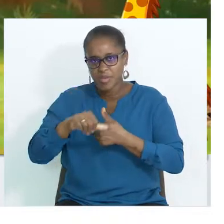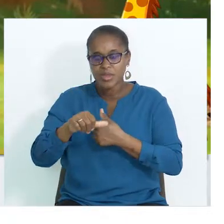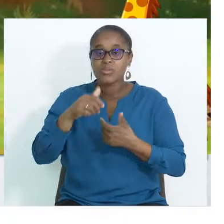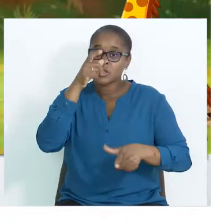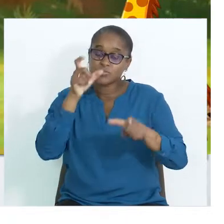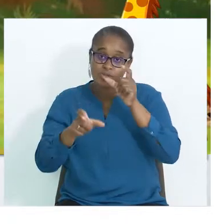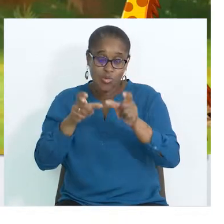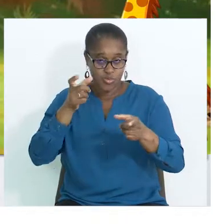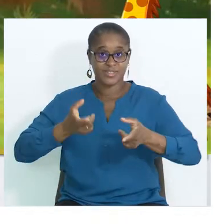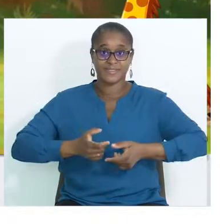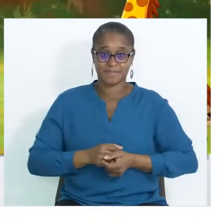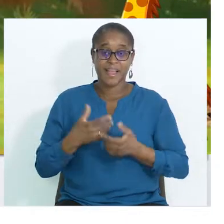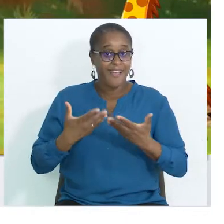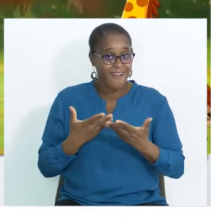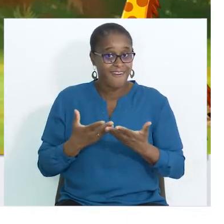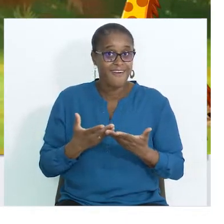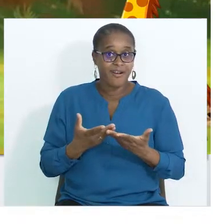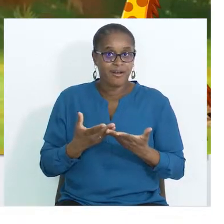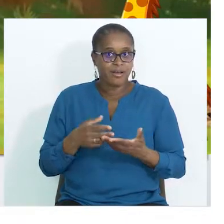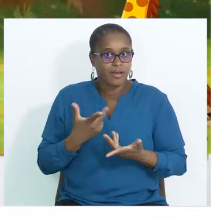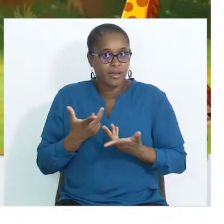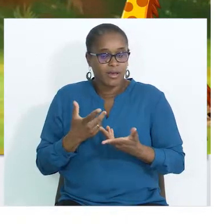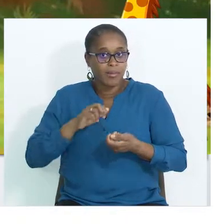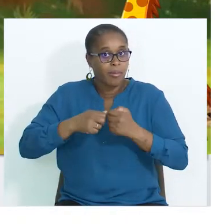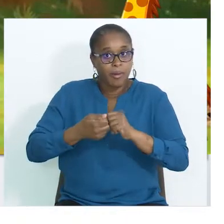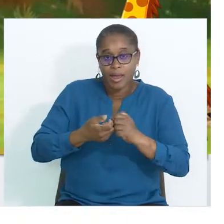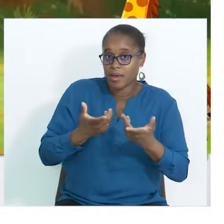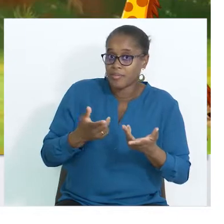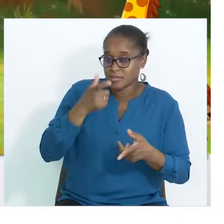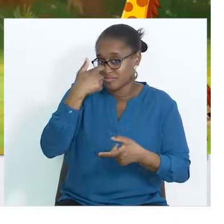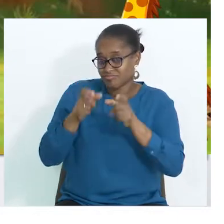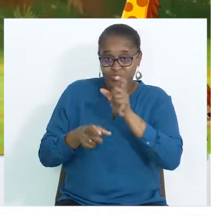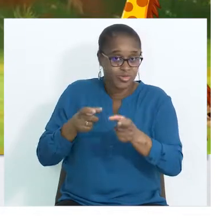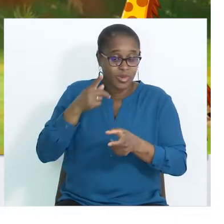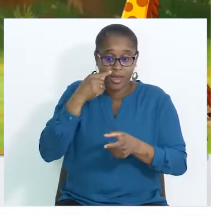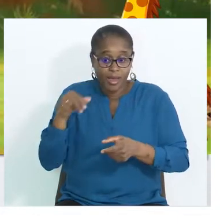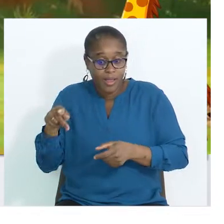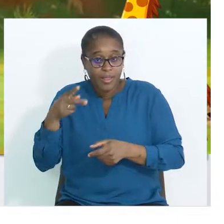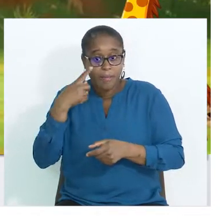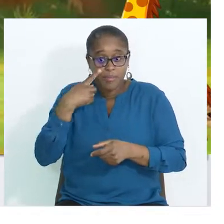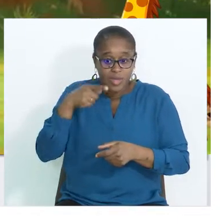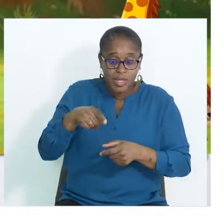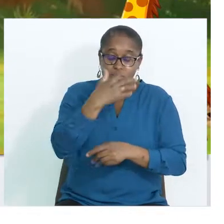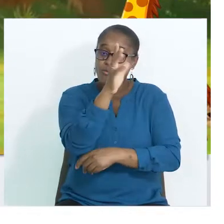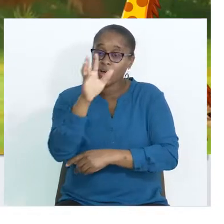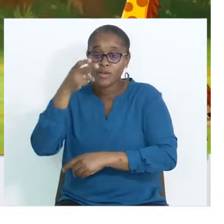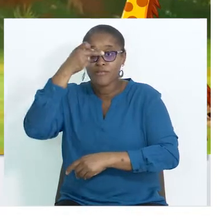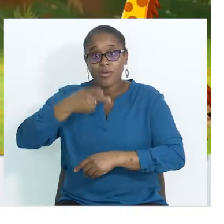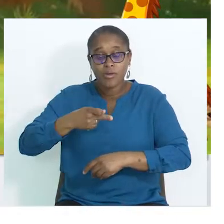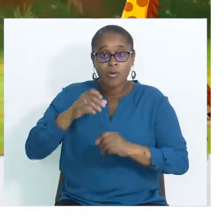inimigos das pessoas agora que não pronta minha gente ele apareceu aqui na floresta